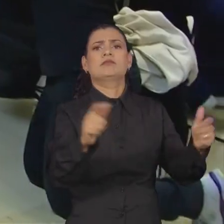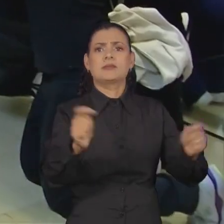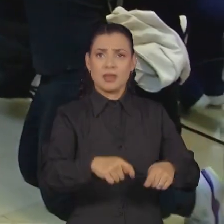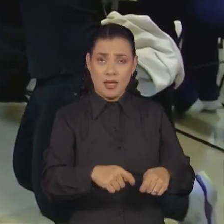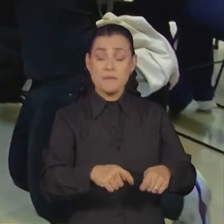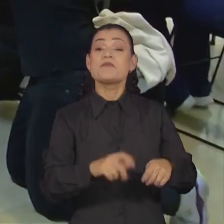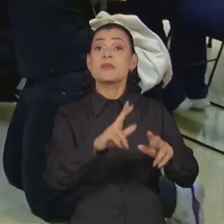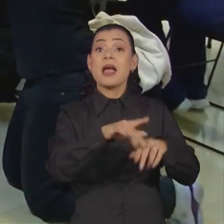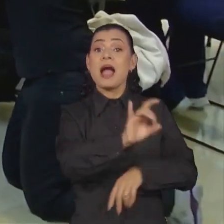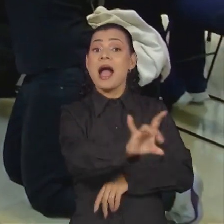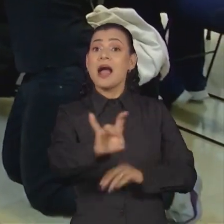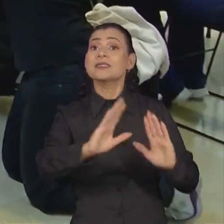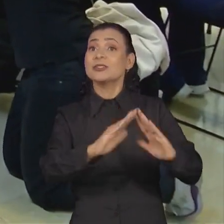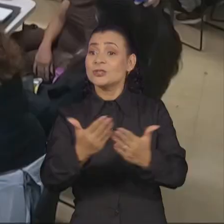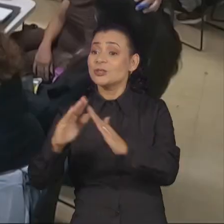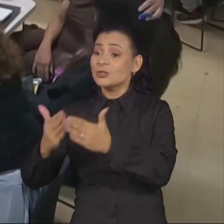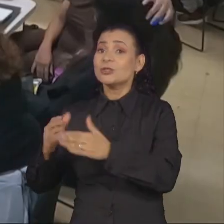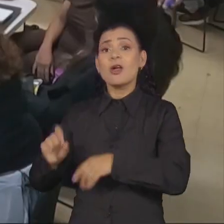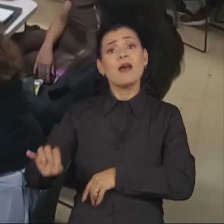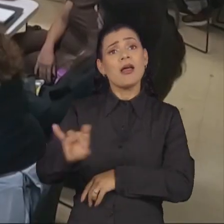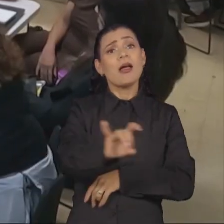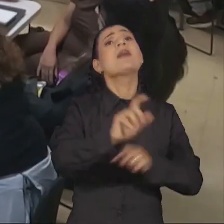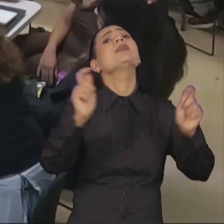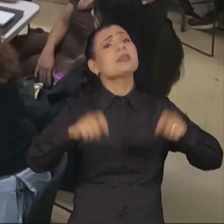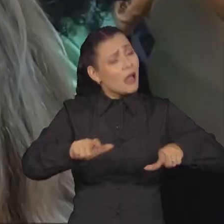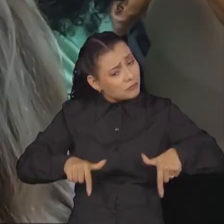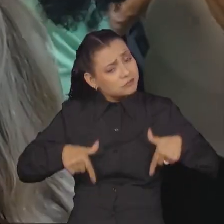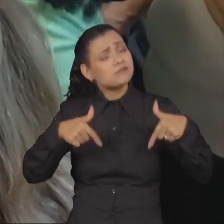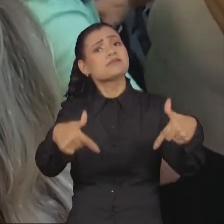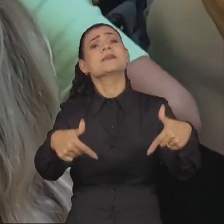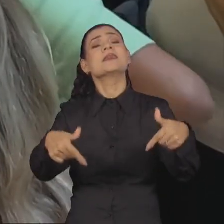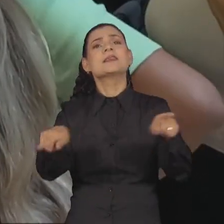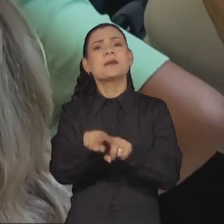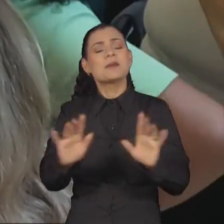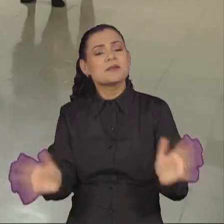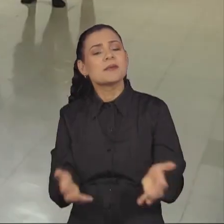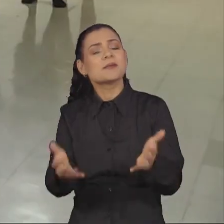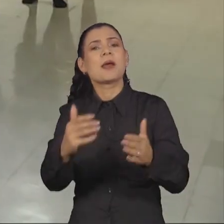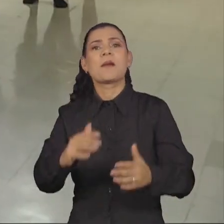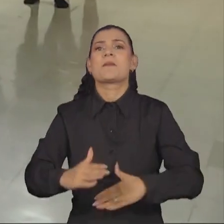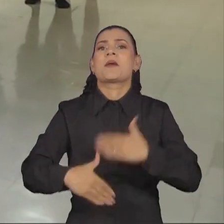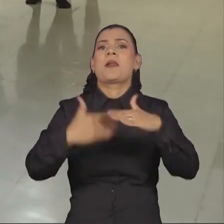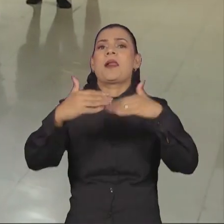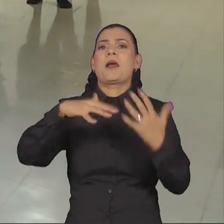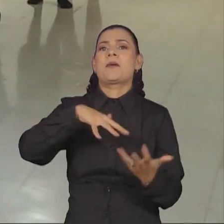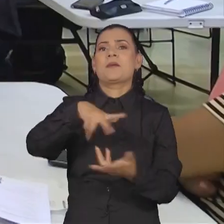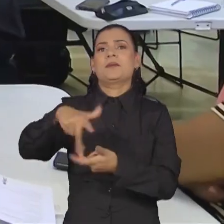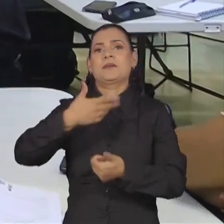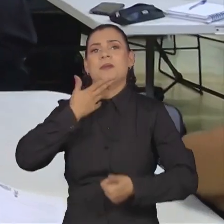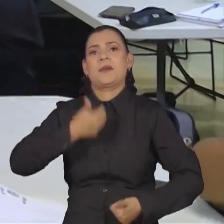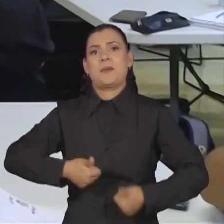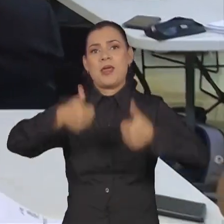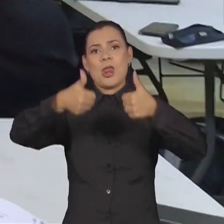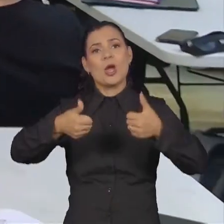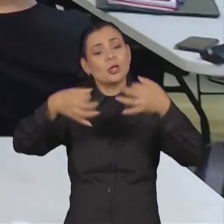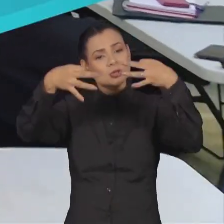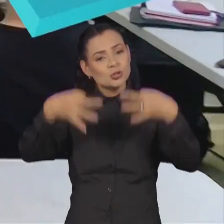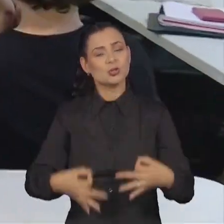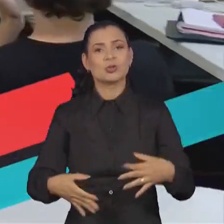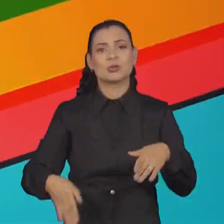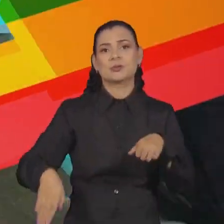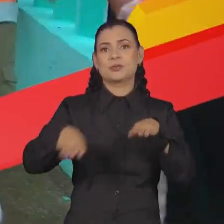pode ajudar no enfrentamento à crise ambiental e na construção de um mundo melhor e mais justo.